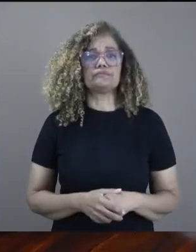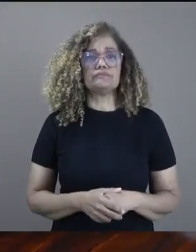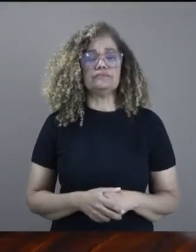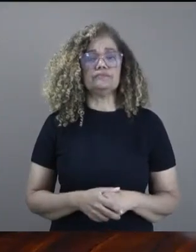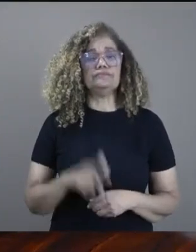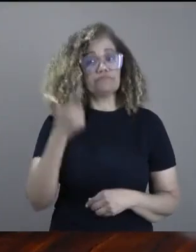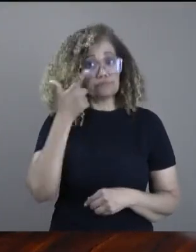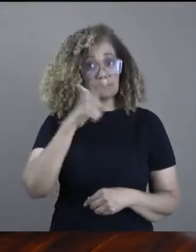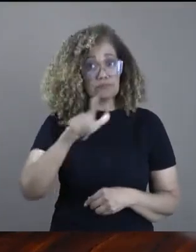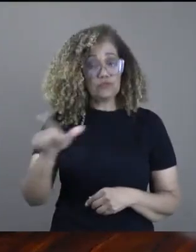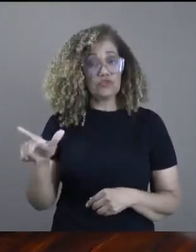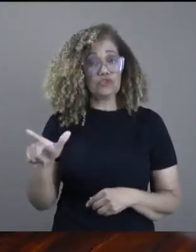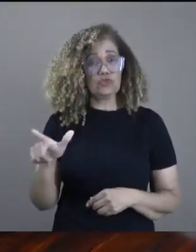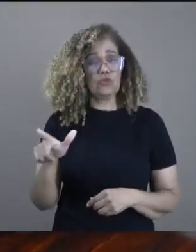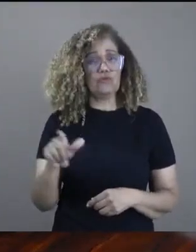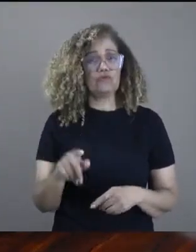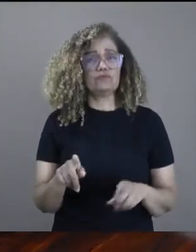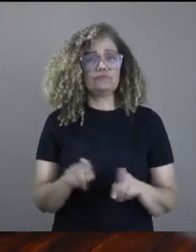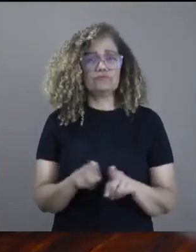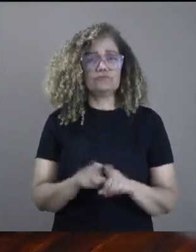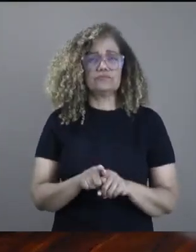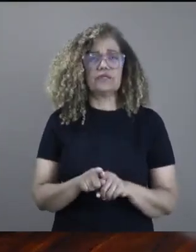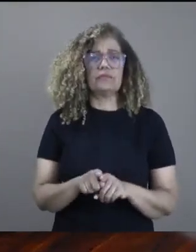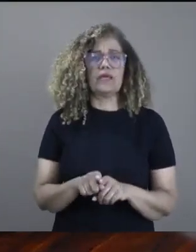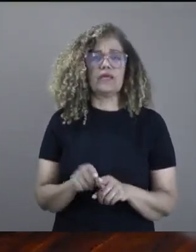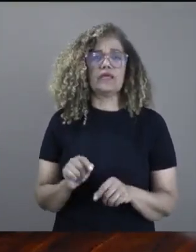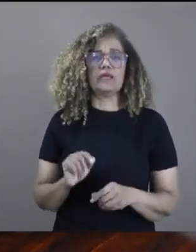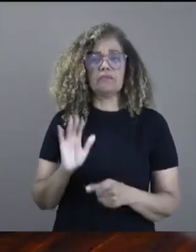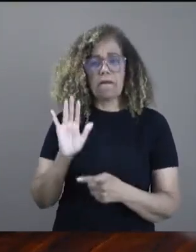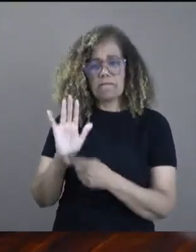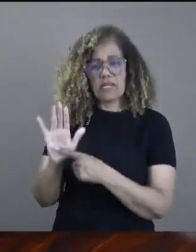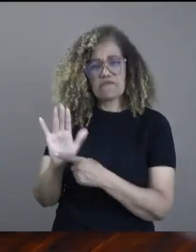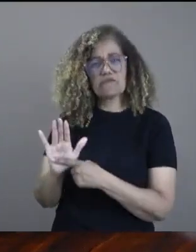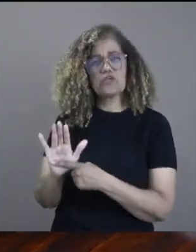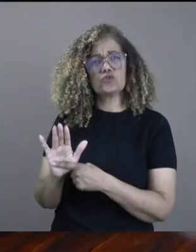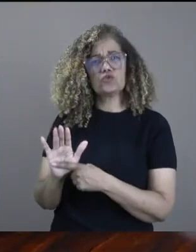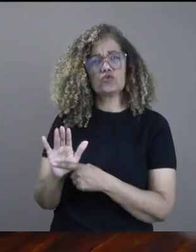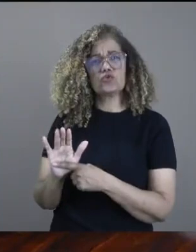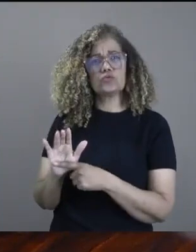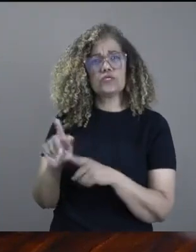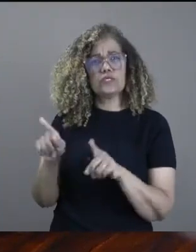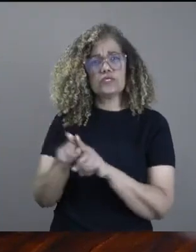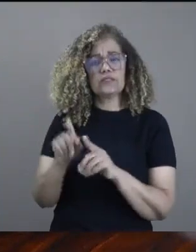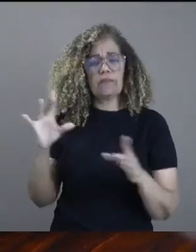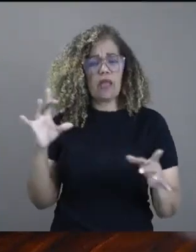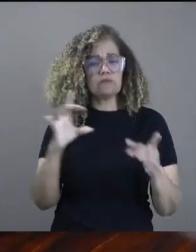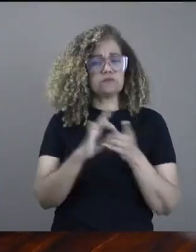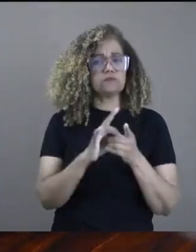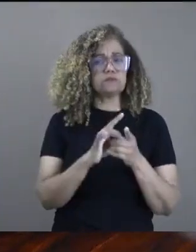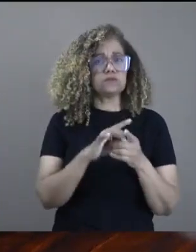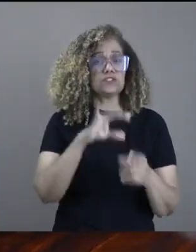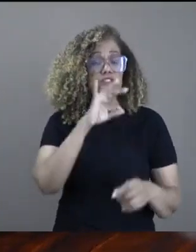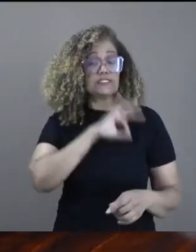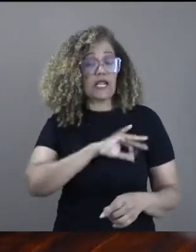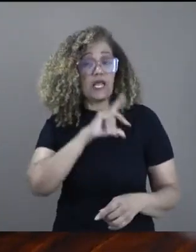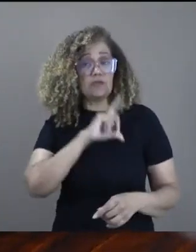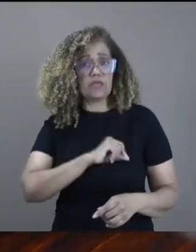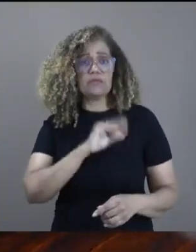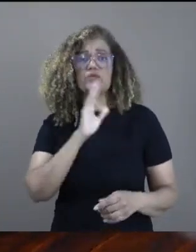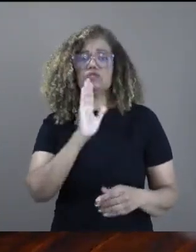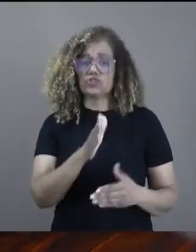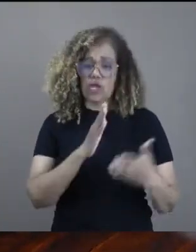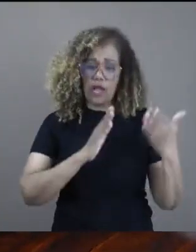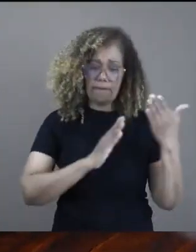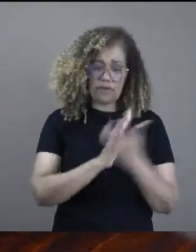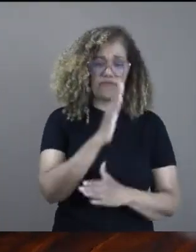repito a recomposição dos benefícios dos aposentados inclusive vinculando ao número de salário mínimo já foi aprovado pelo